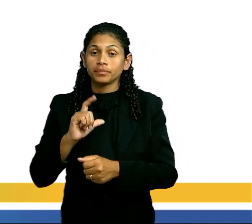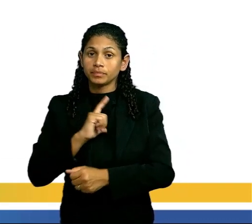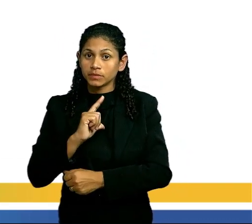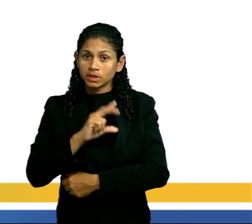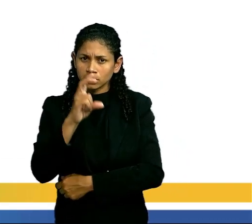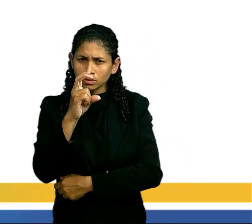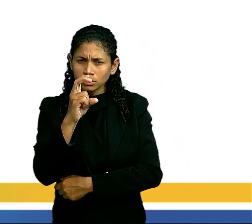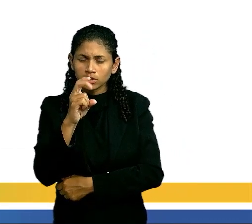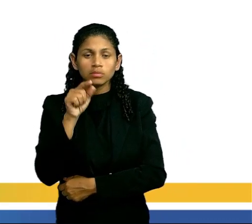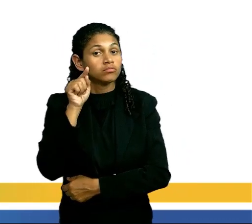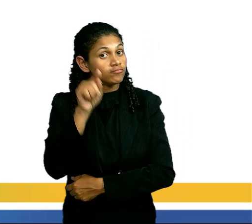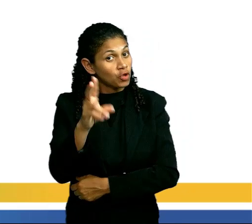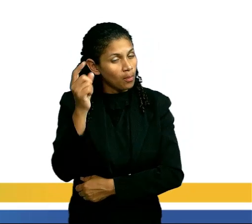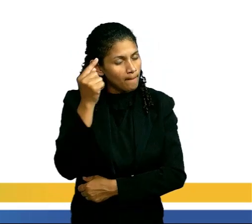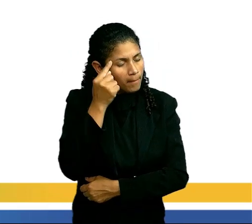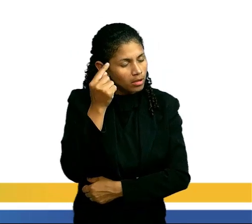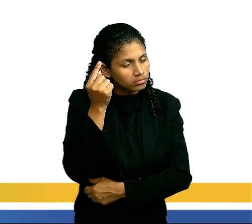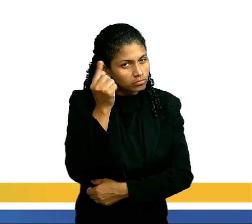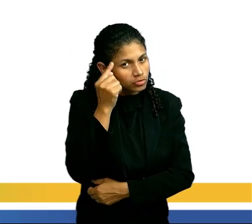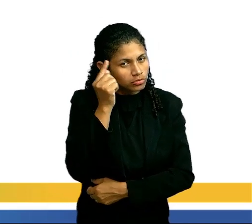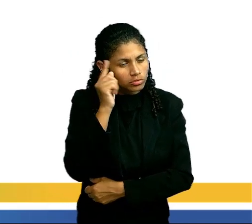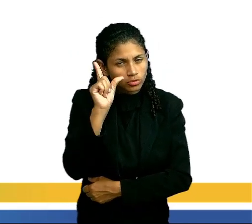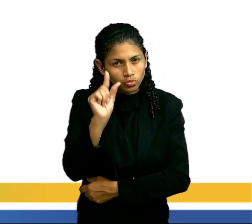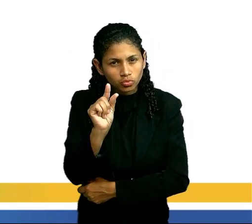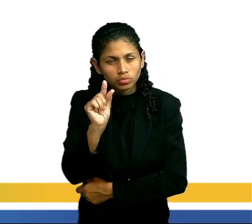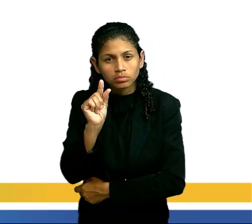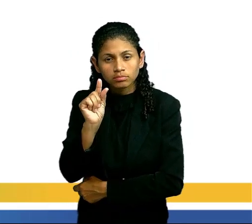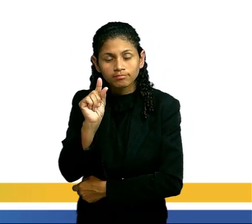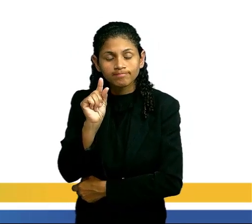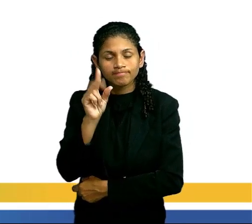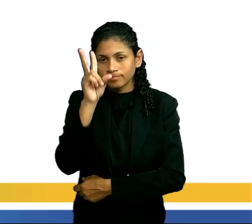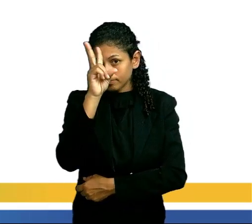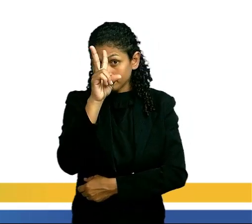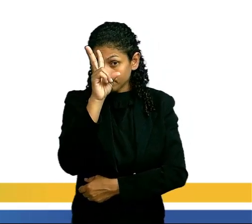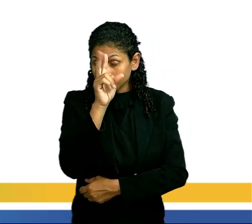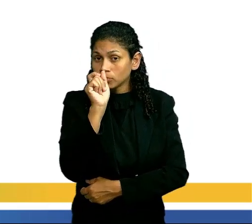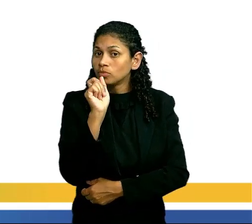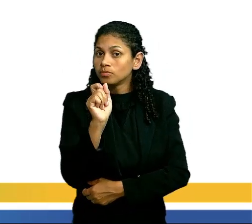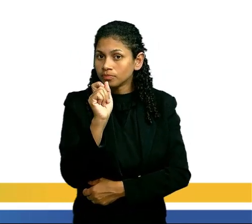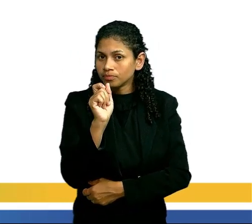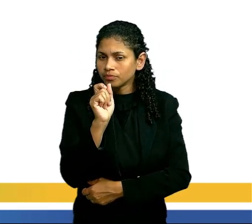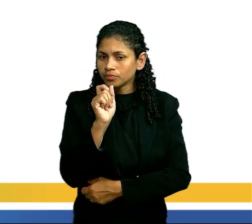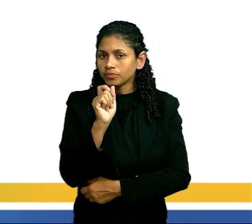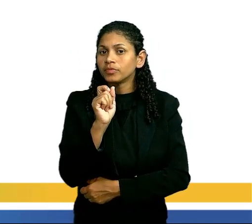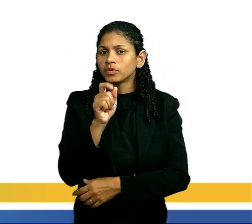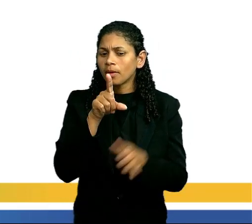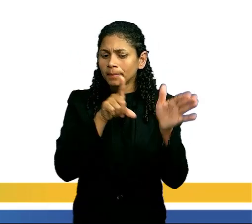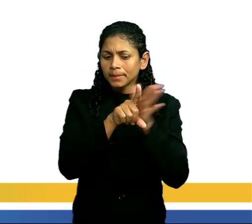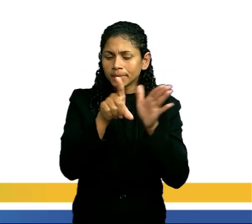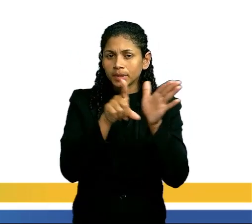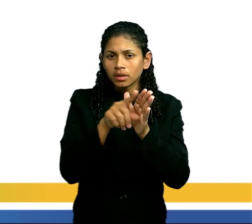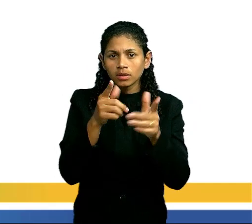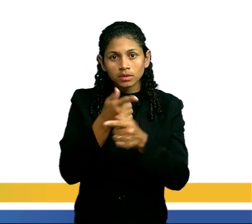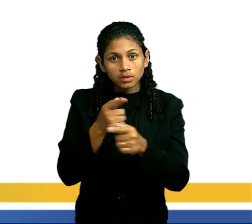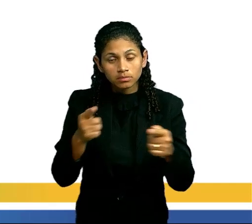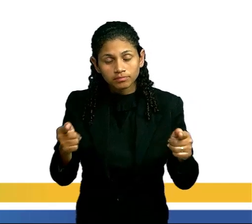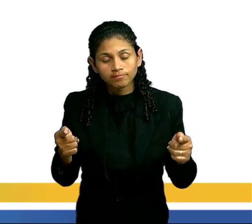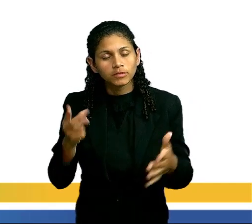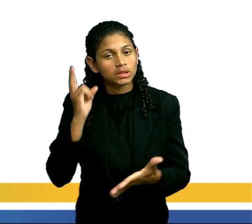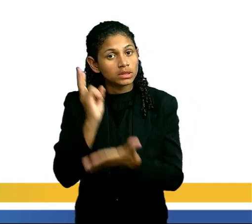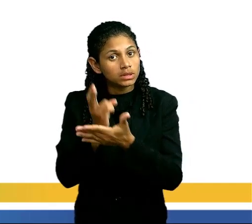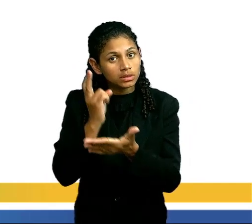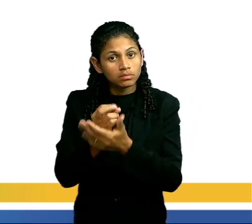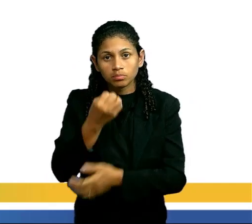você pensar um pouquinho. Vale lembrar que nas questões gramaticais é bom ler sempre o comando da questão, para que